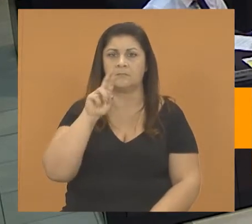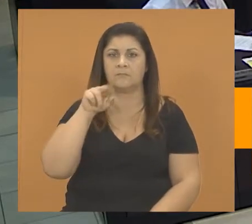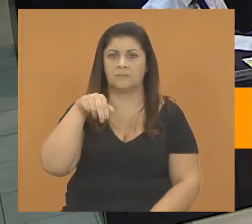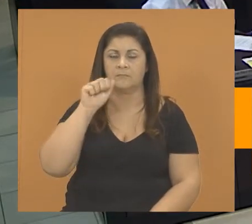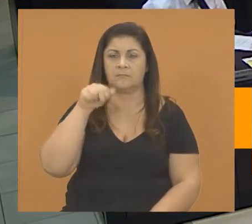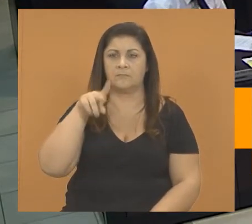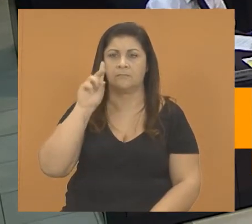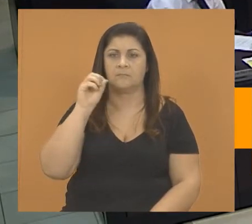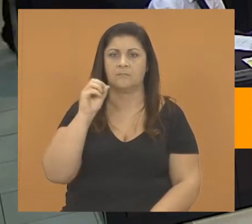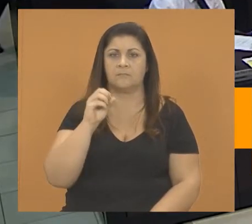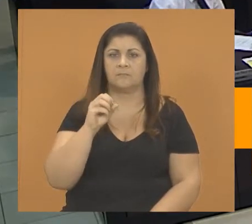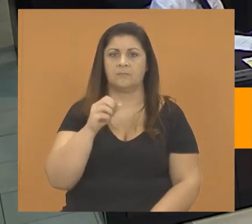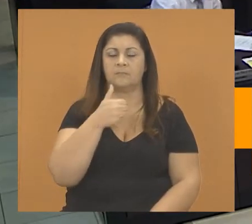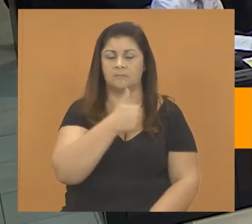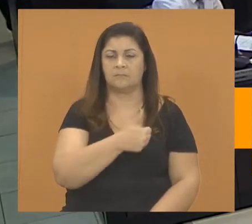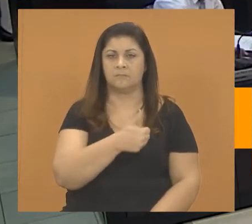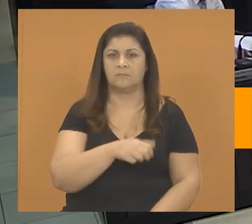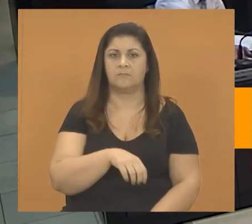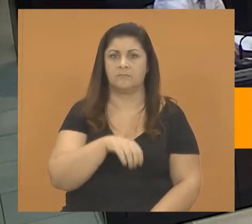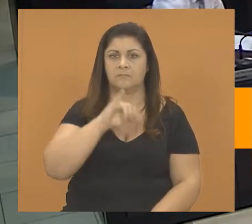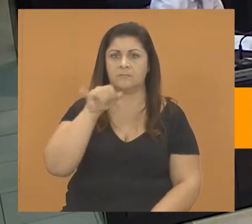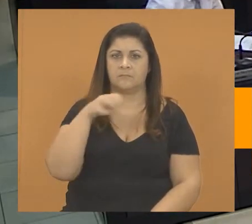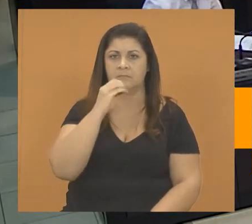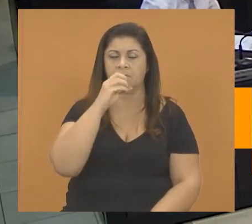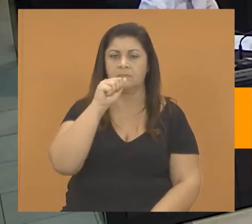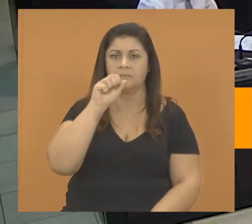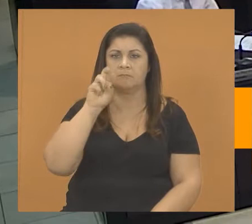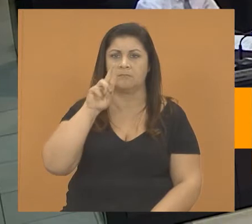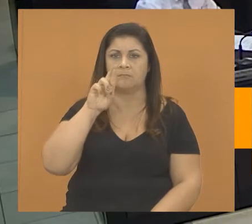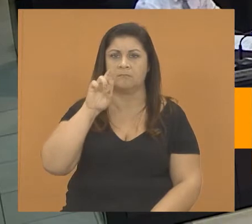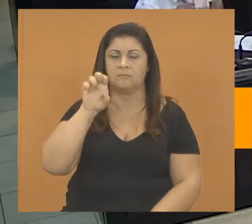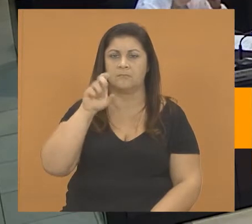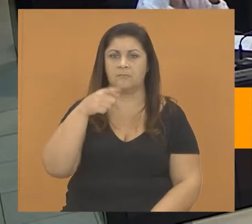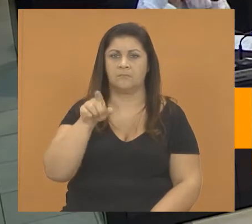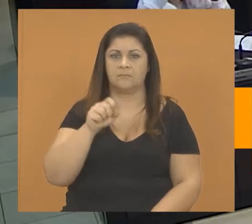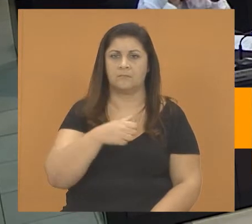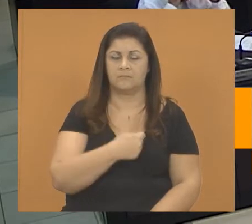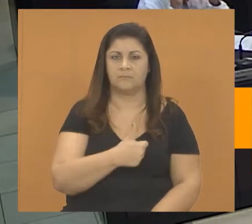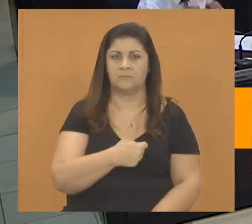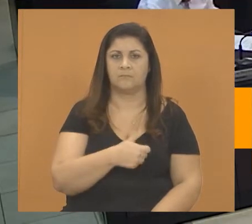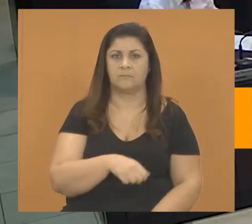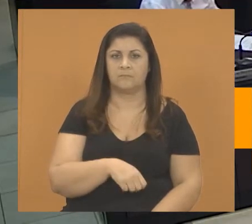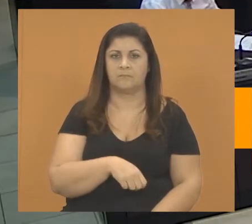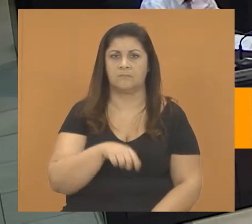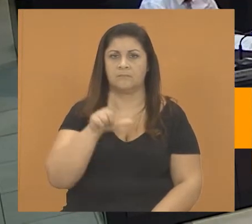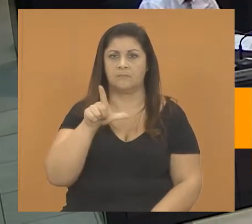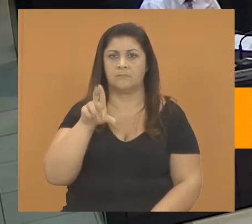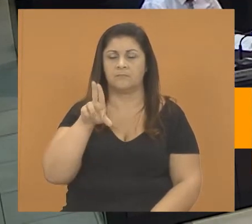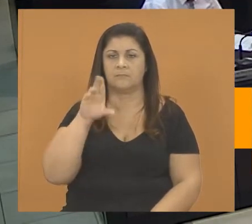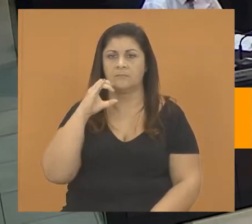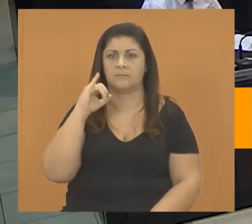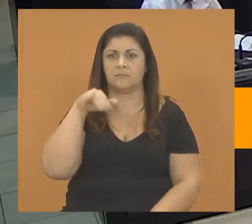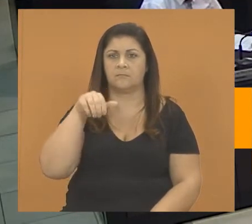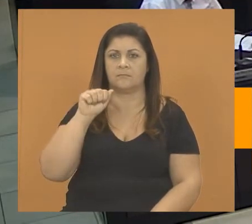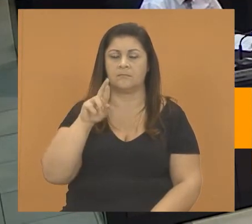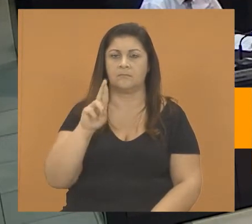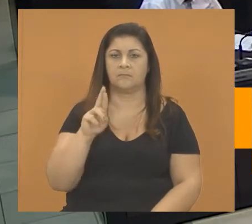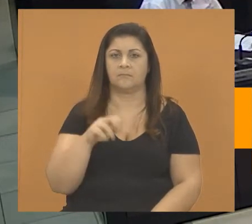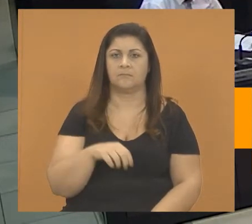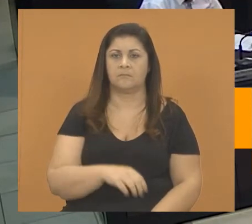original favorável como o voto o vereador juarez araújo favorável como volta a vereadora lucimar ponciano